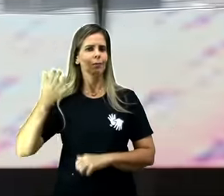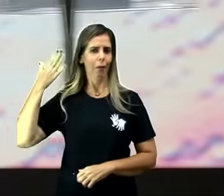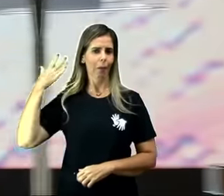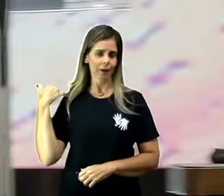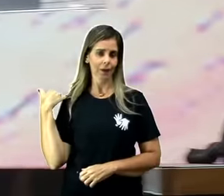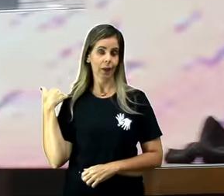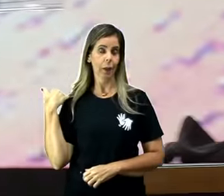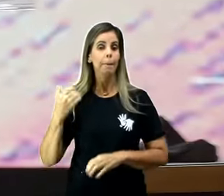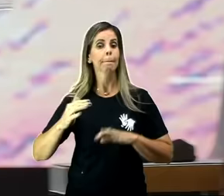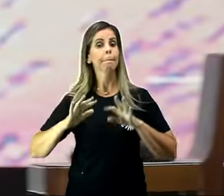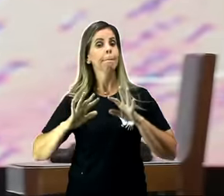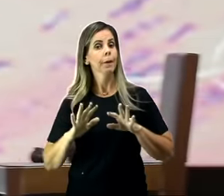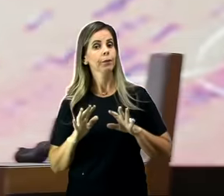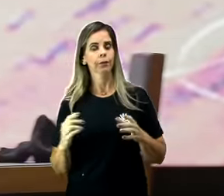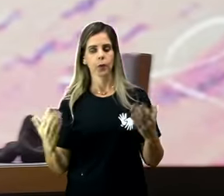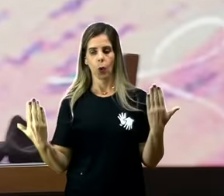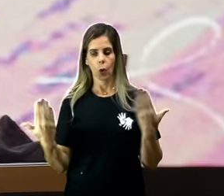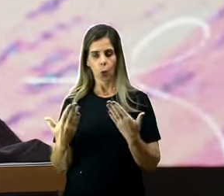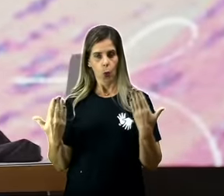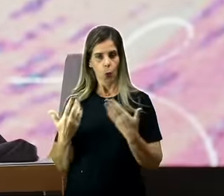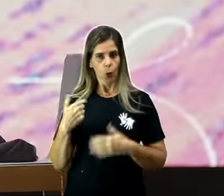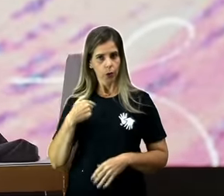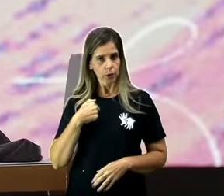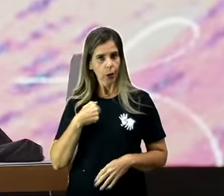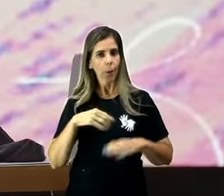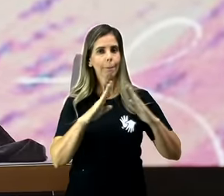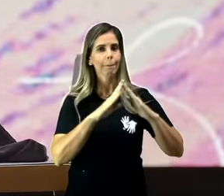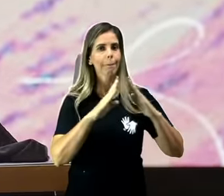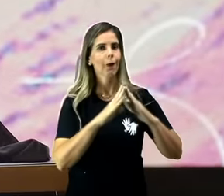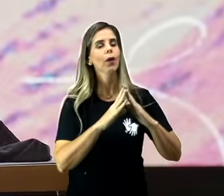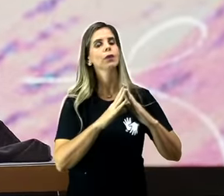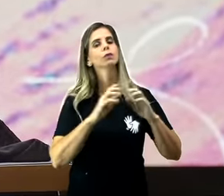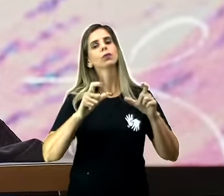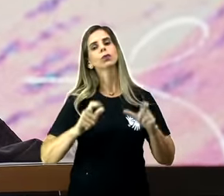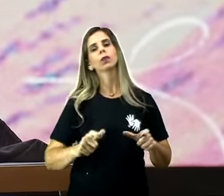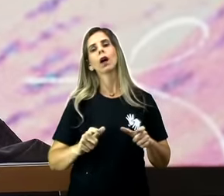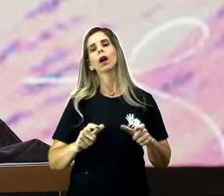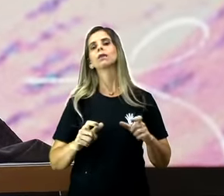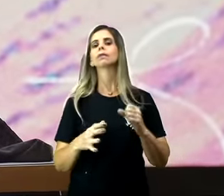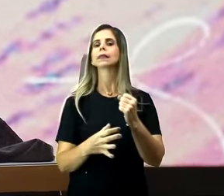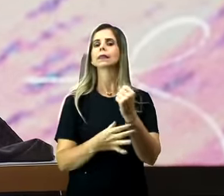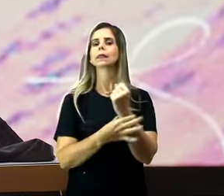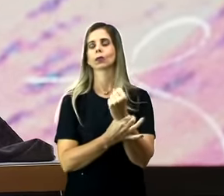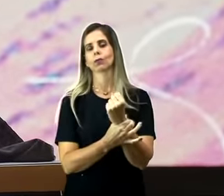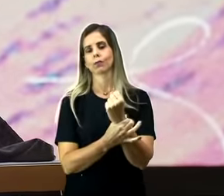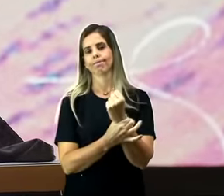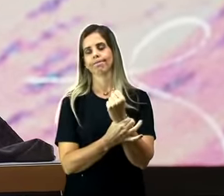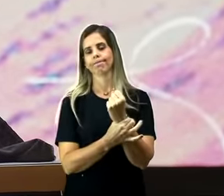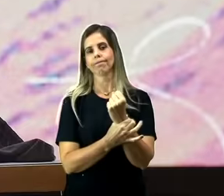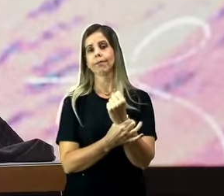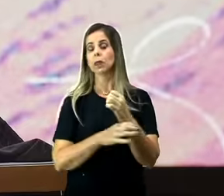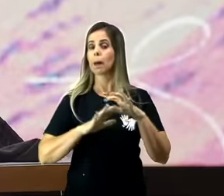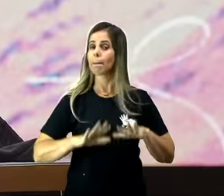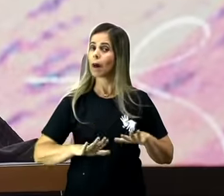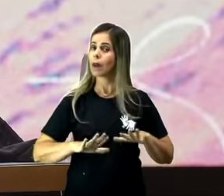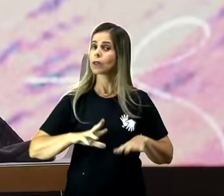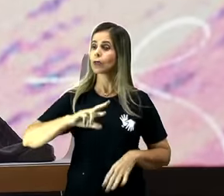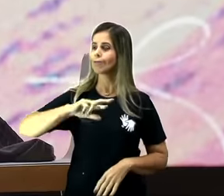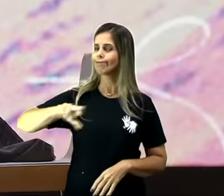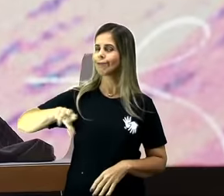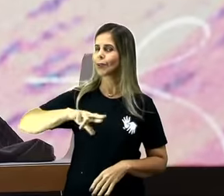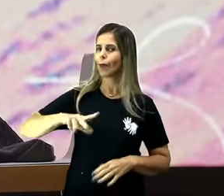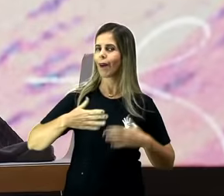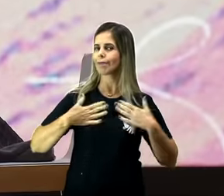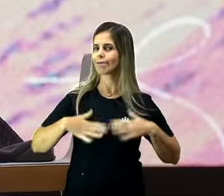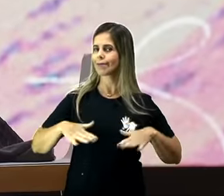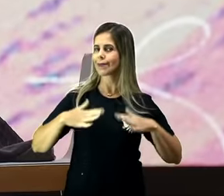lugar seguro não significa que o lugar onde eu vivo é tranquilo. Quem entendeu isso aqui? Então a gente